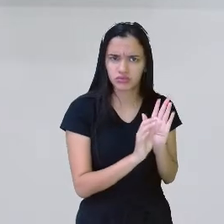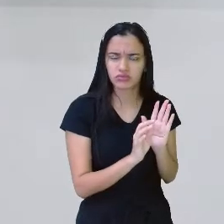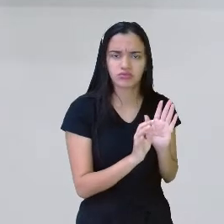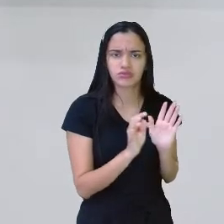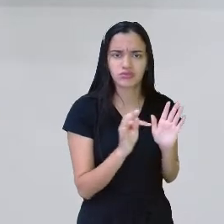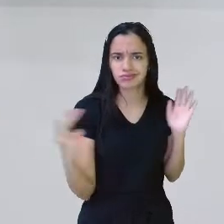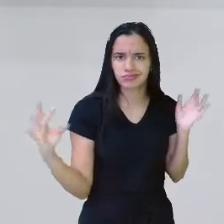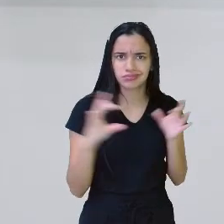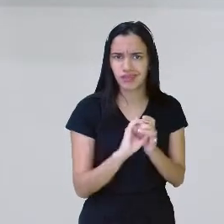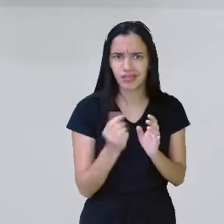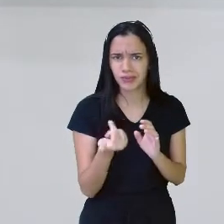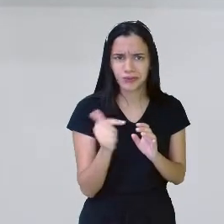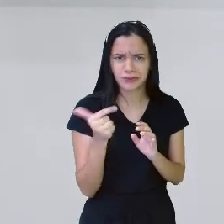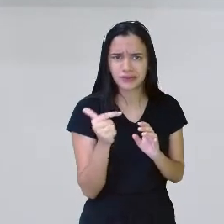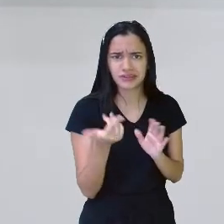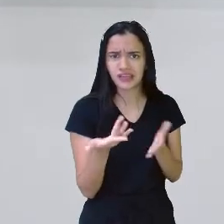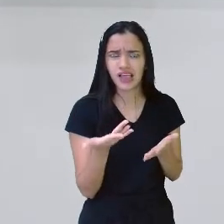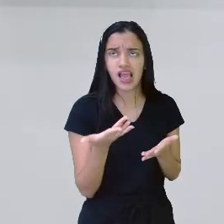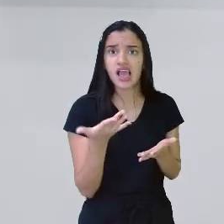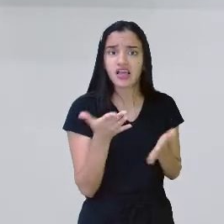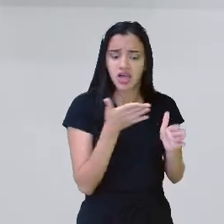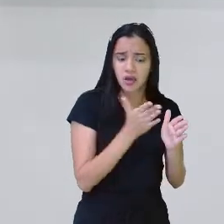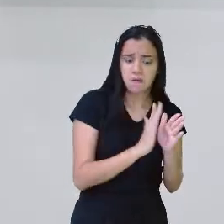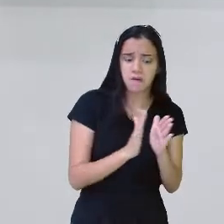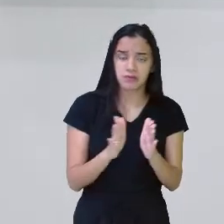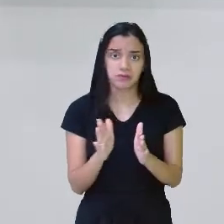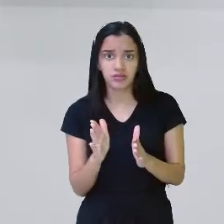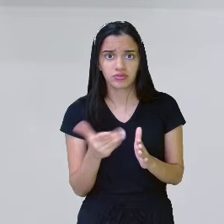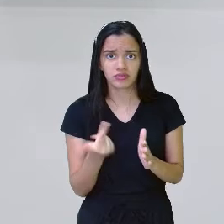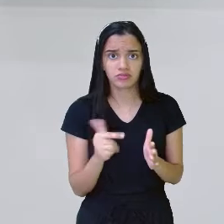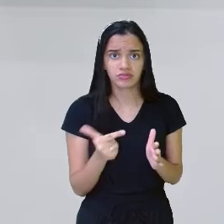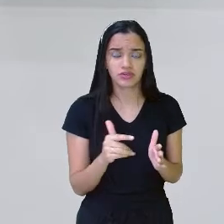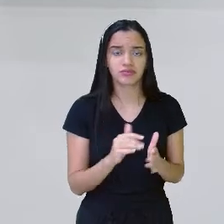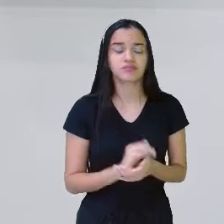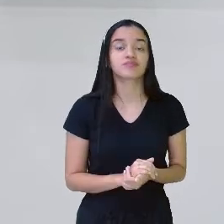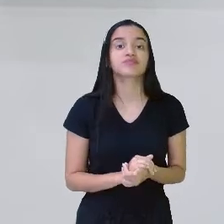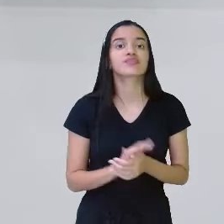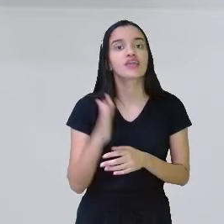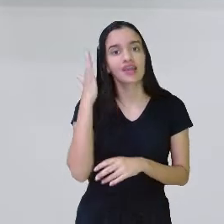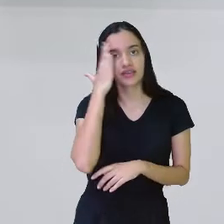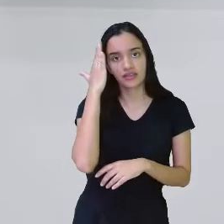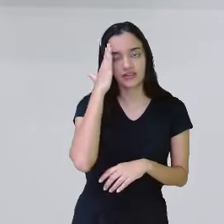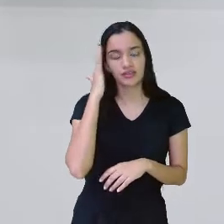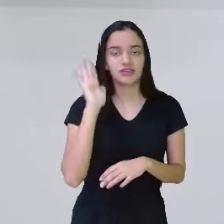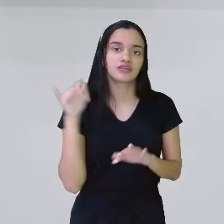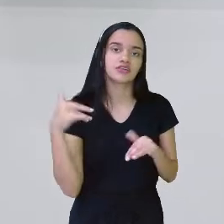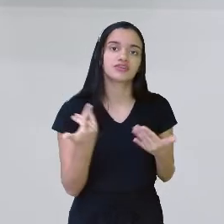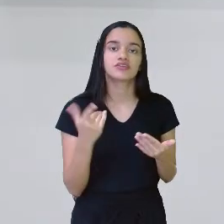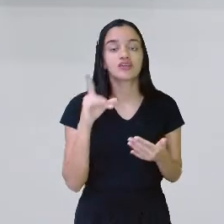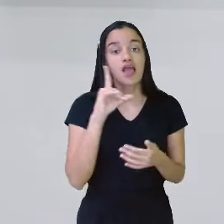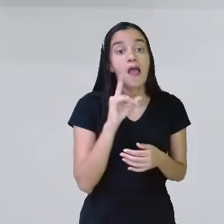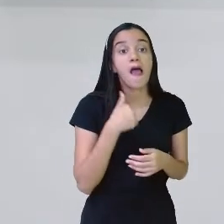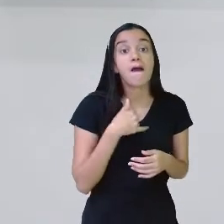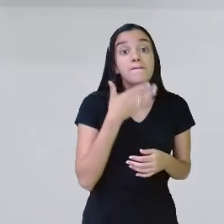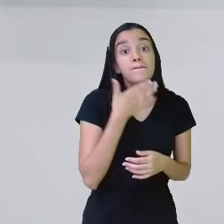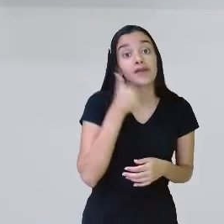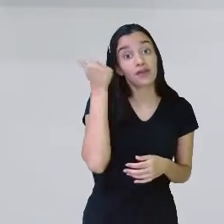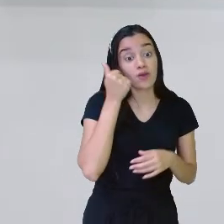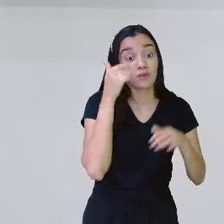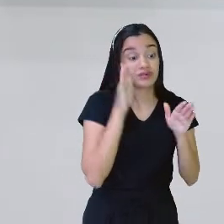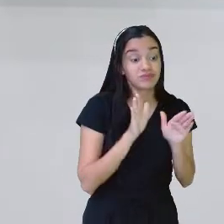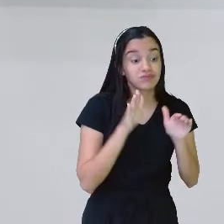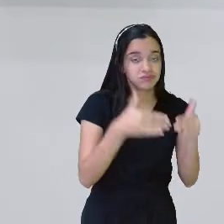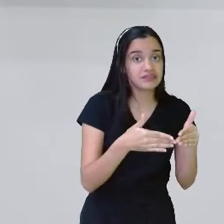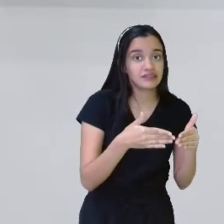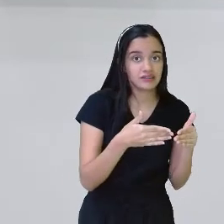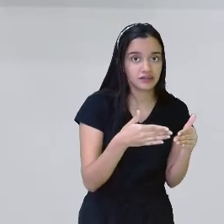liga, que não tem uma sequência. Entendem? Às vezes menos é mais. É melhor a gente ser mais